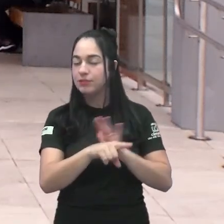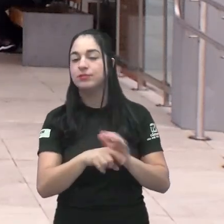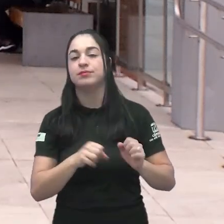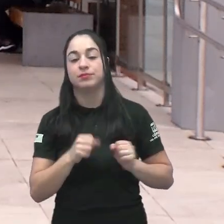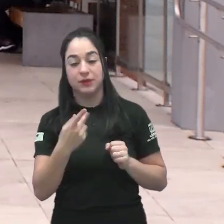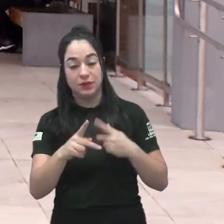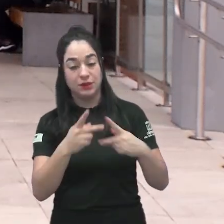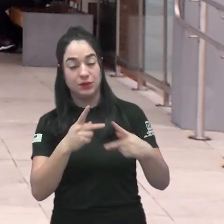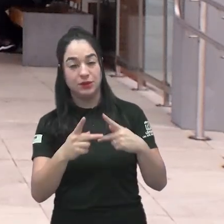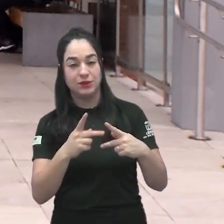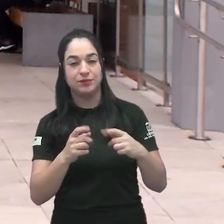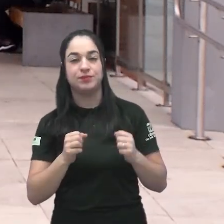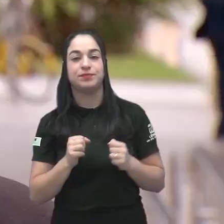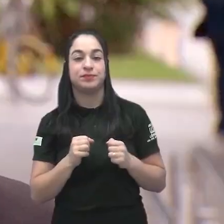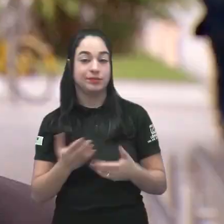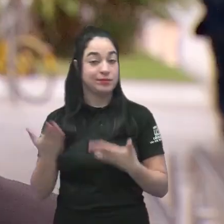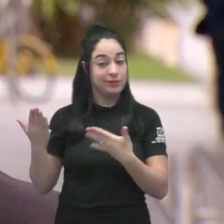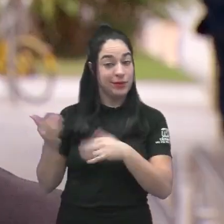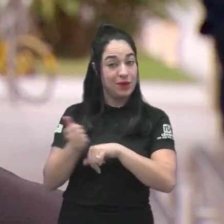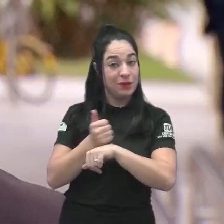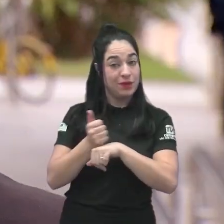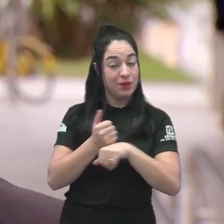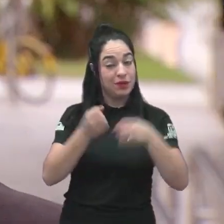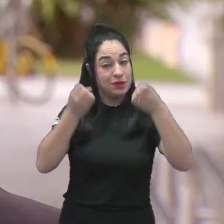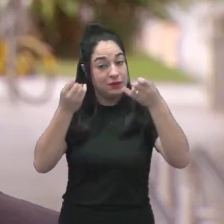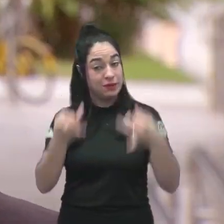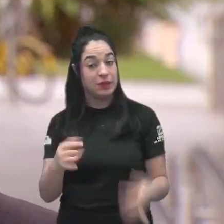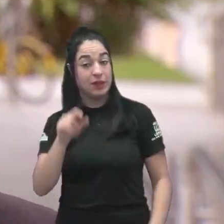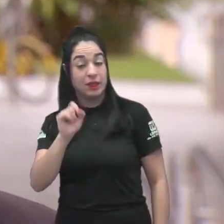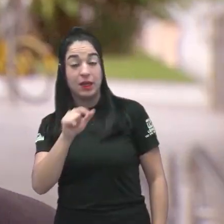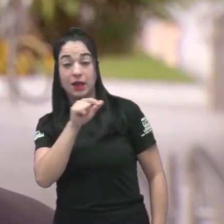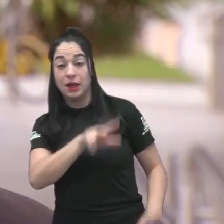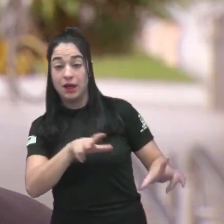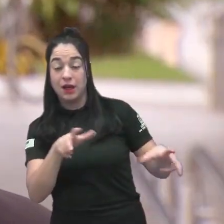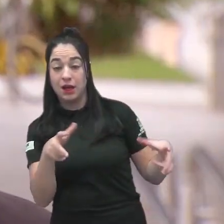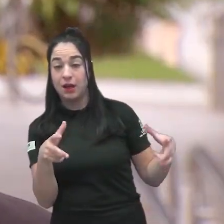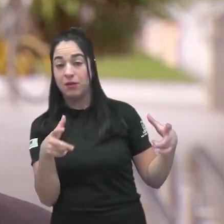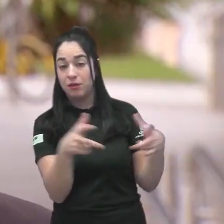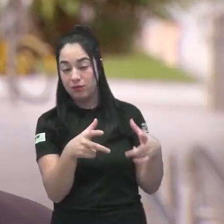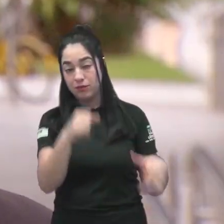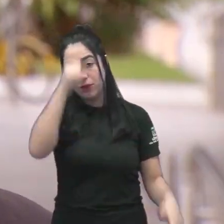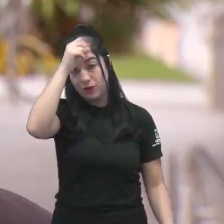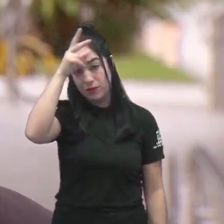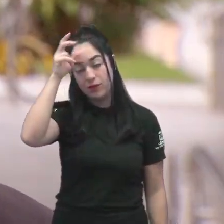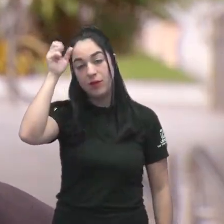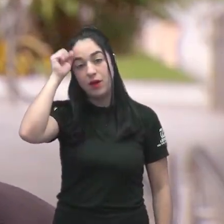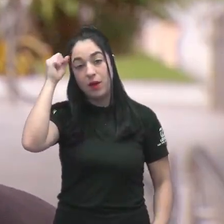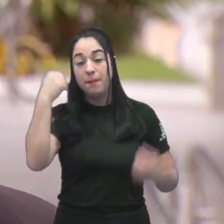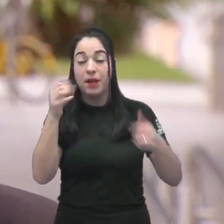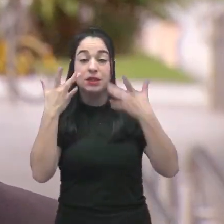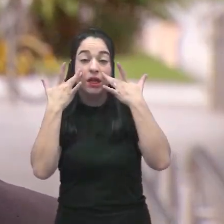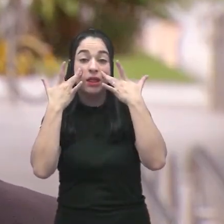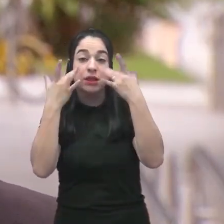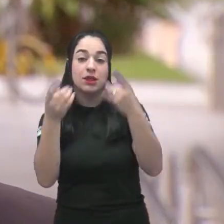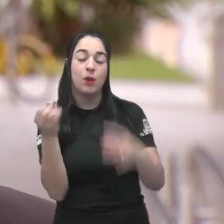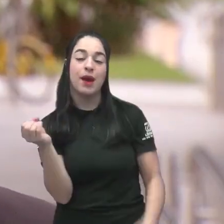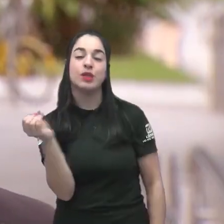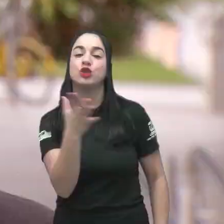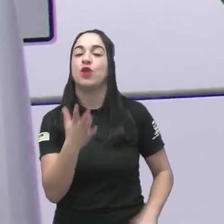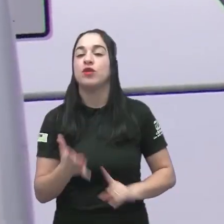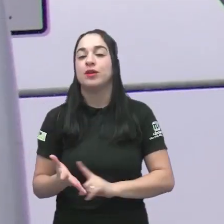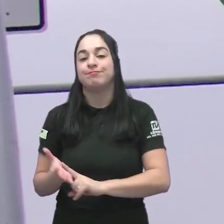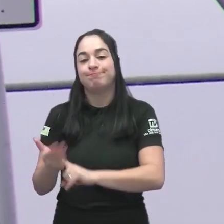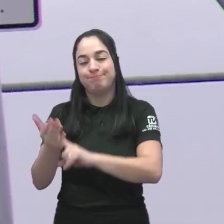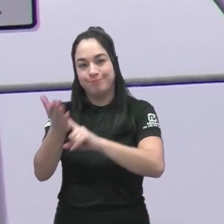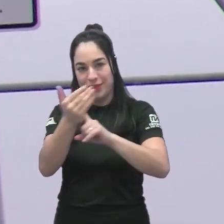para um serviço em massa em São José dos Campos. Ainda segundo o especialista, o poder público precisa estar atento às novas